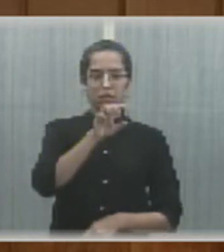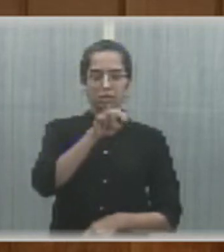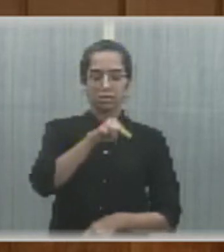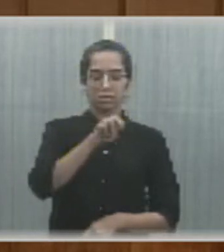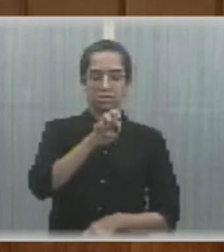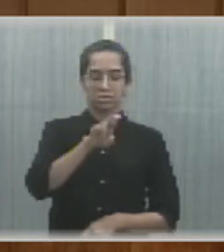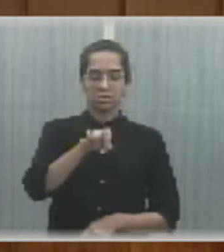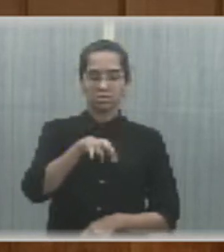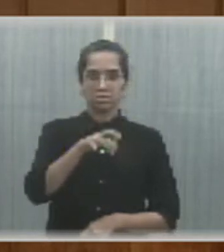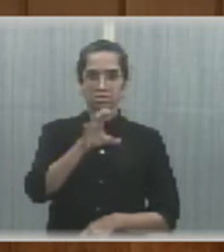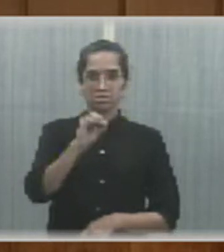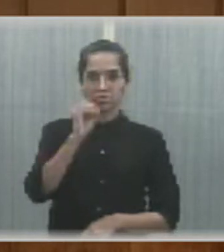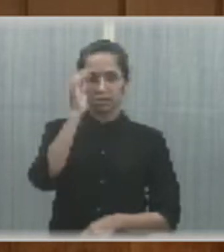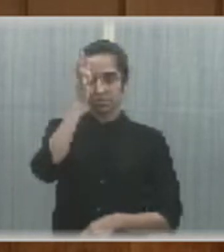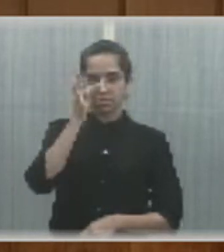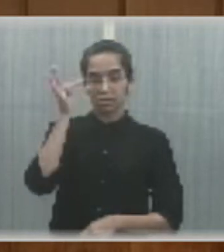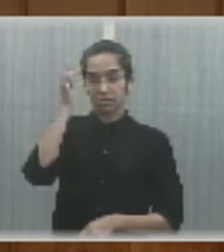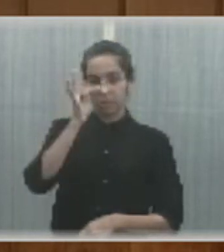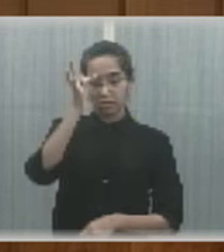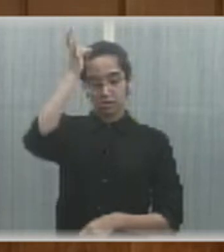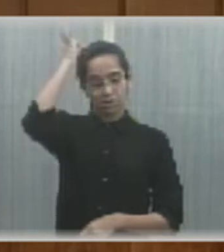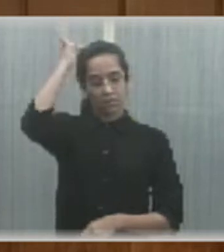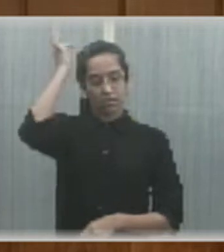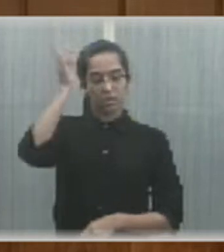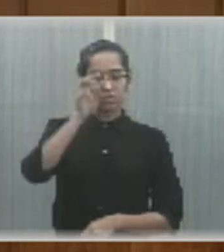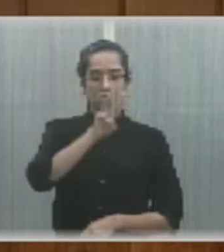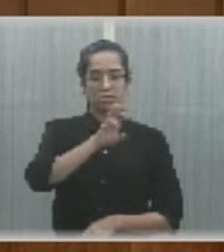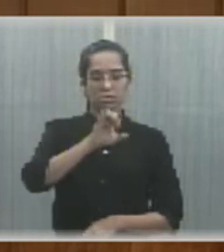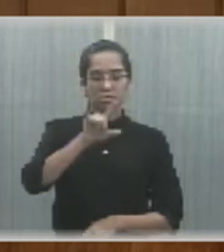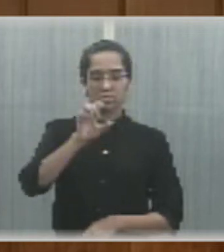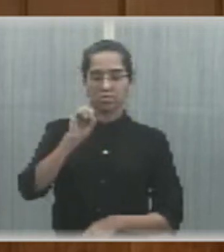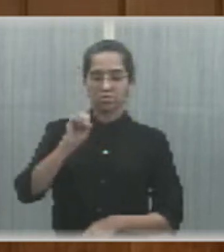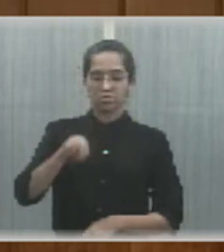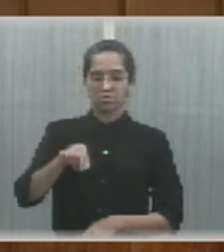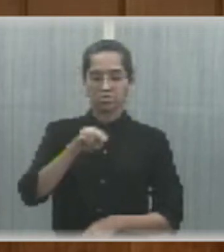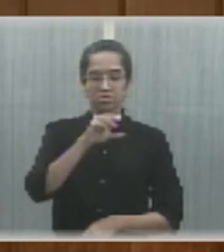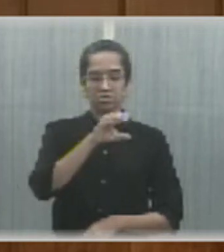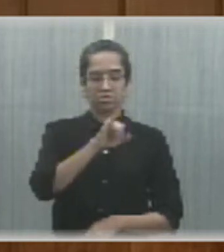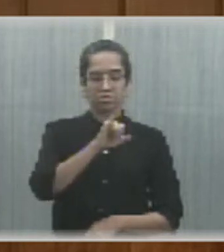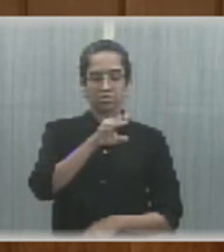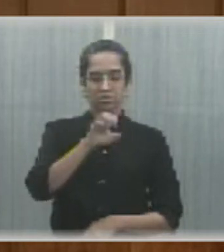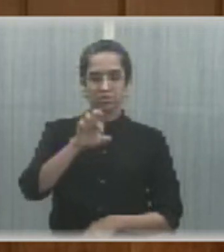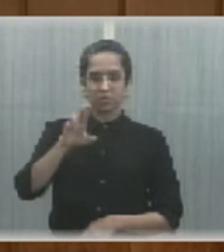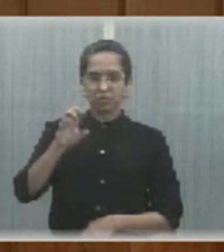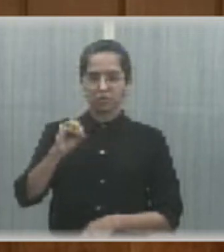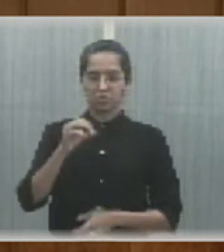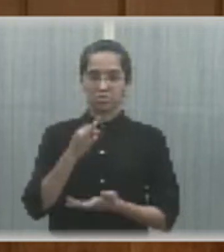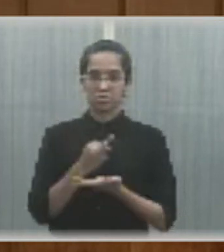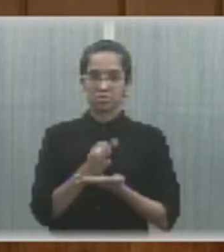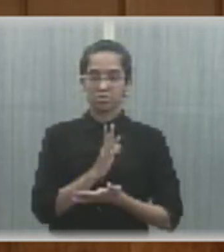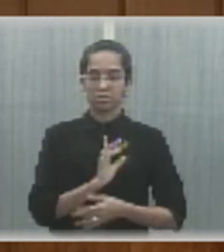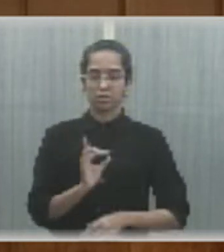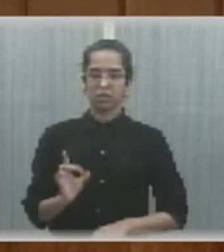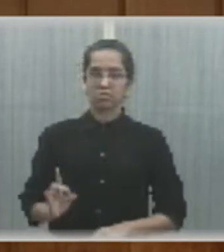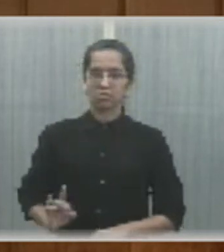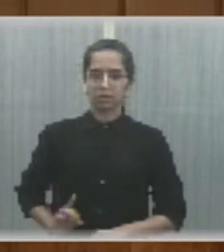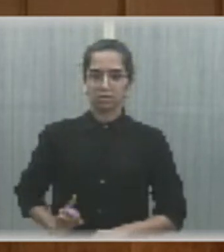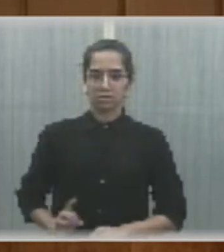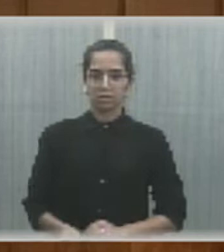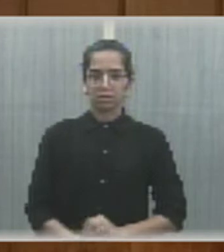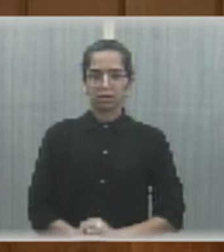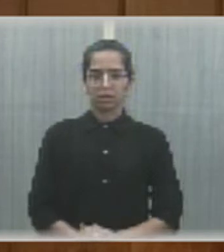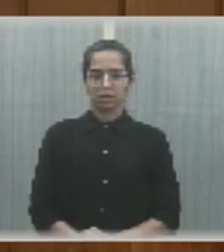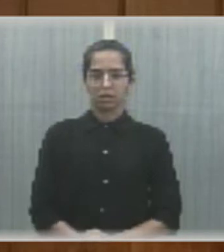Brito, Temístocles Filho, Wilson Brandão e Cícero Magalhães, e justificadas ausências